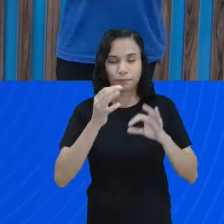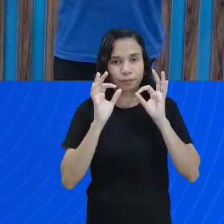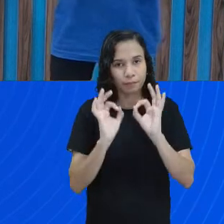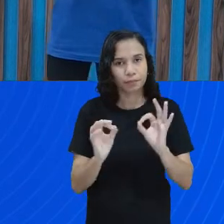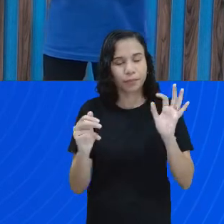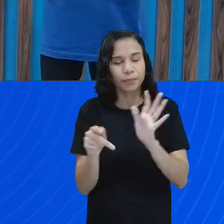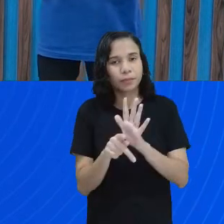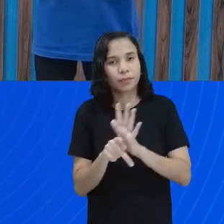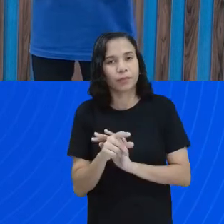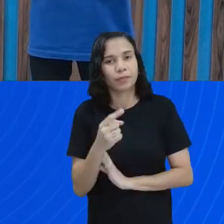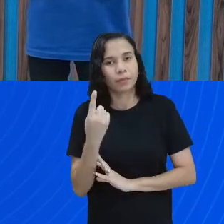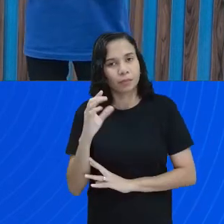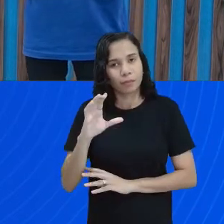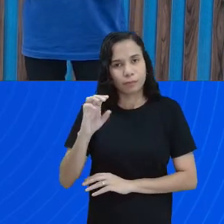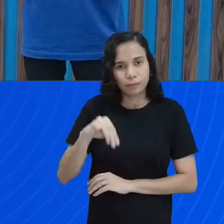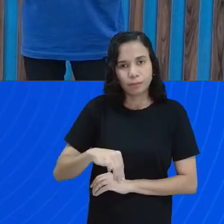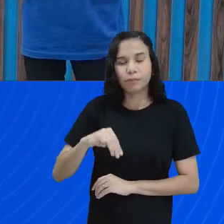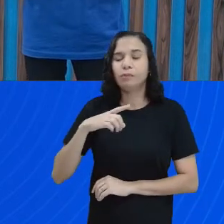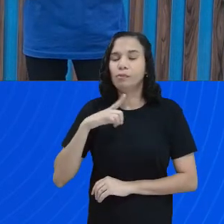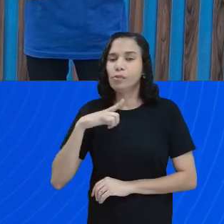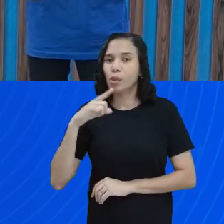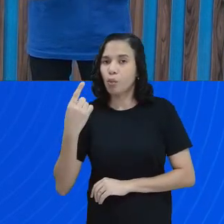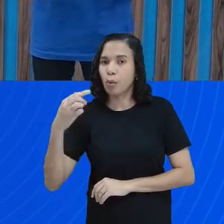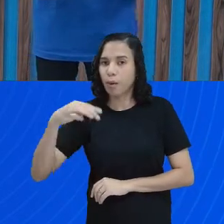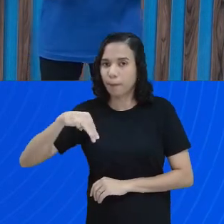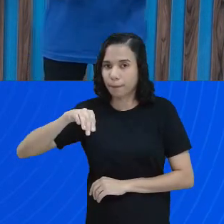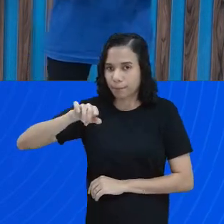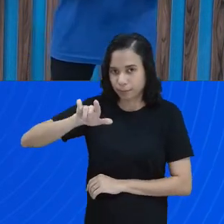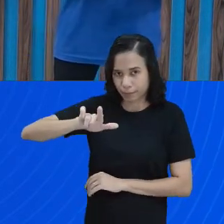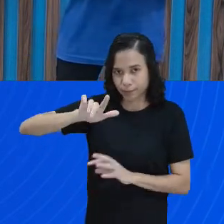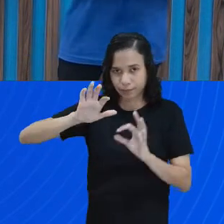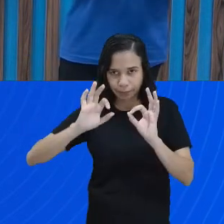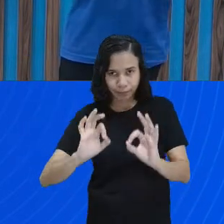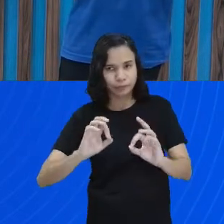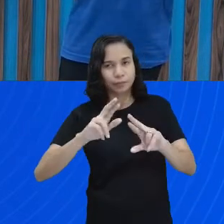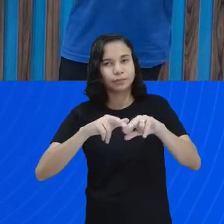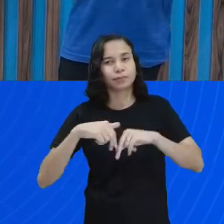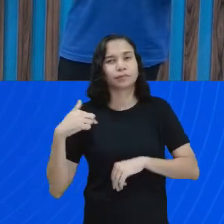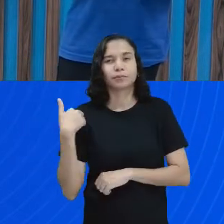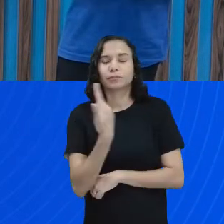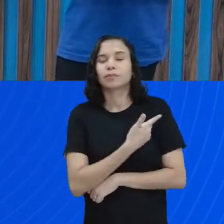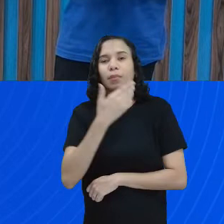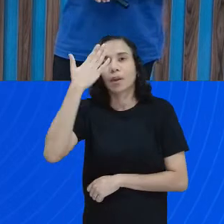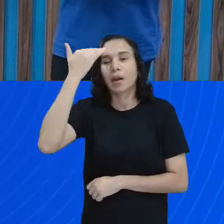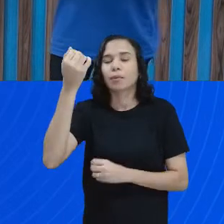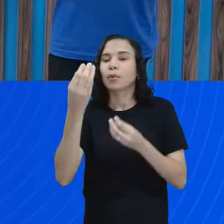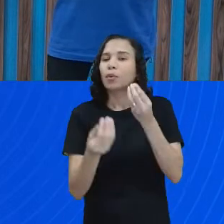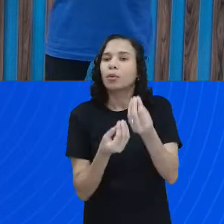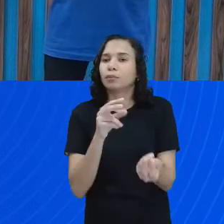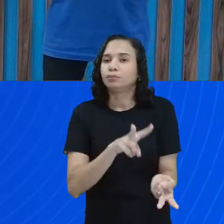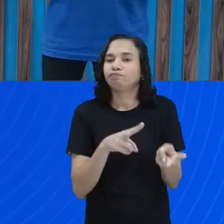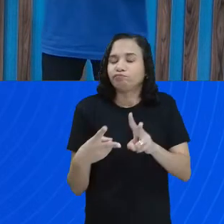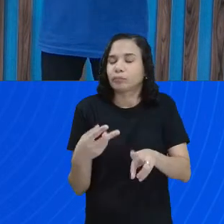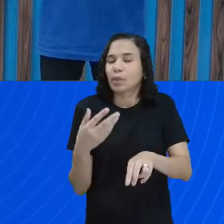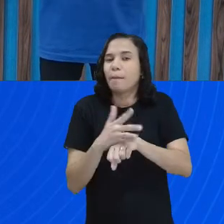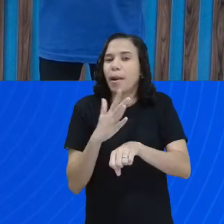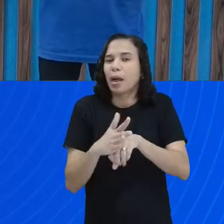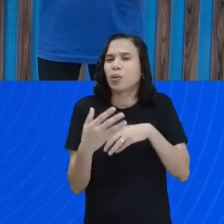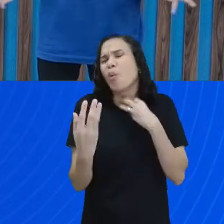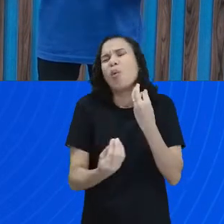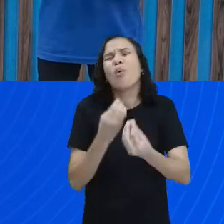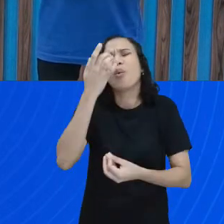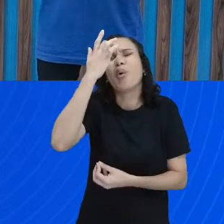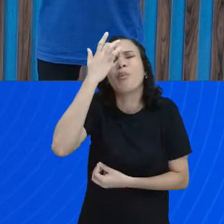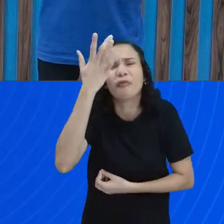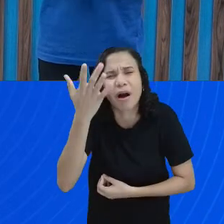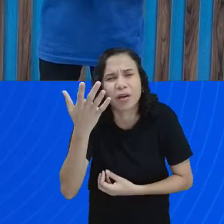Que é 1 centímetro cúbico equivale a 1 mililitro, é específico. Então já sabe, né, essa conversão. Então, modo prático, como é mais fácil, Ricardinho? Como é que